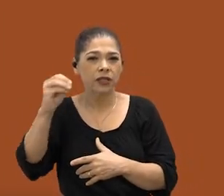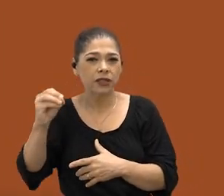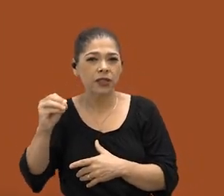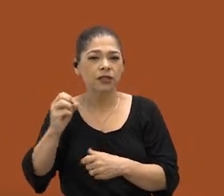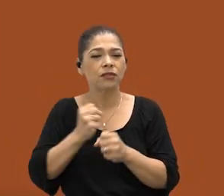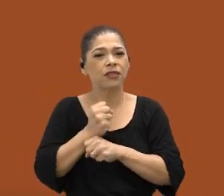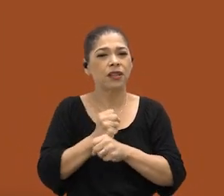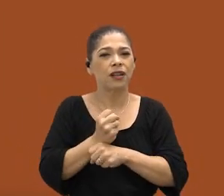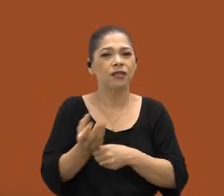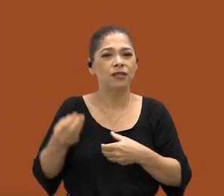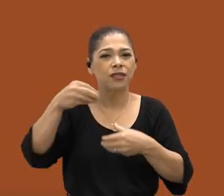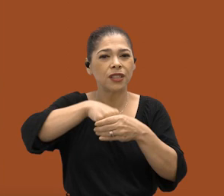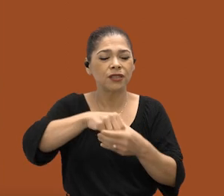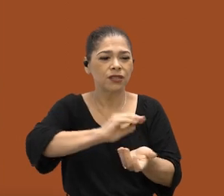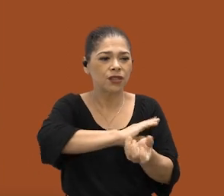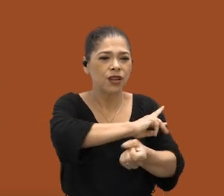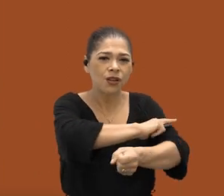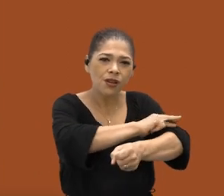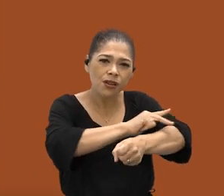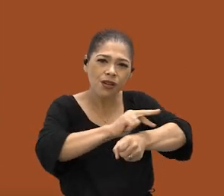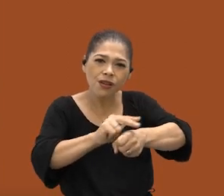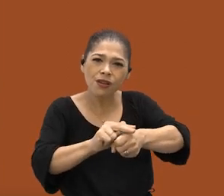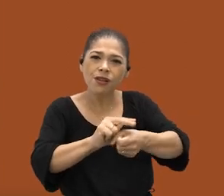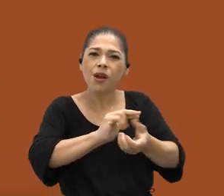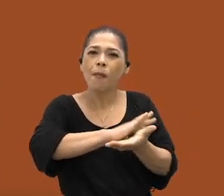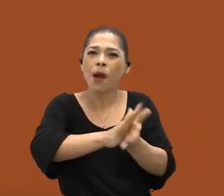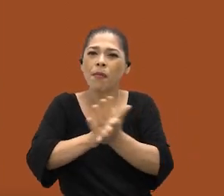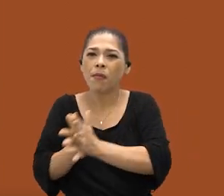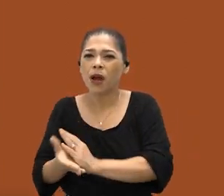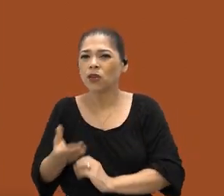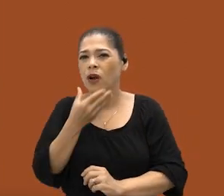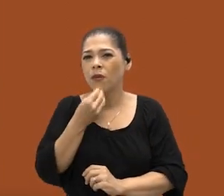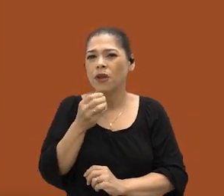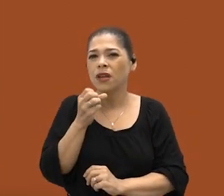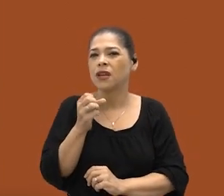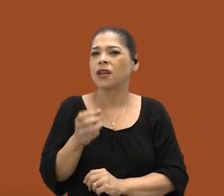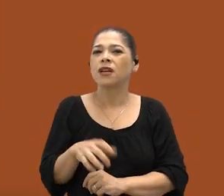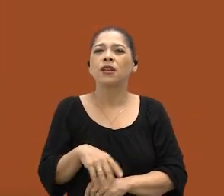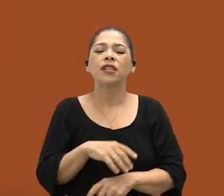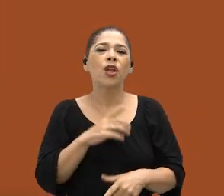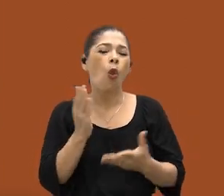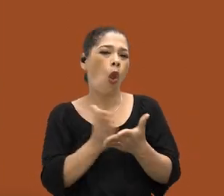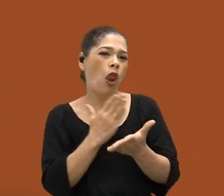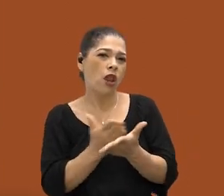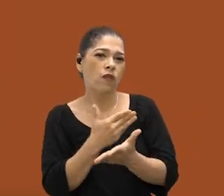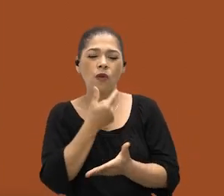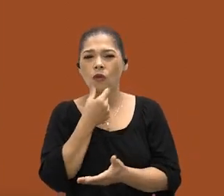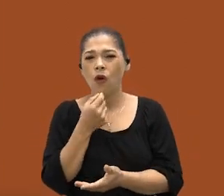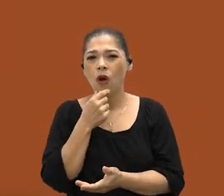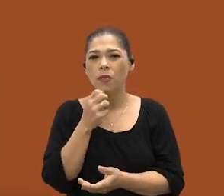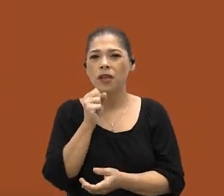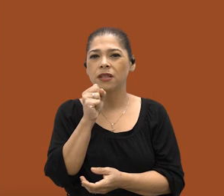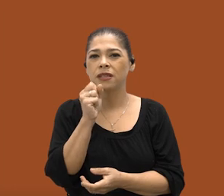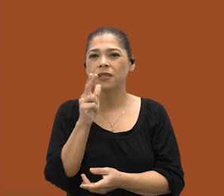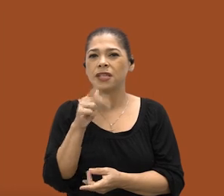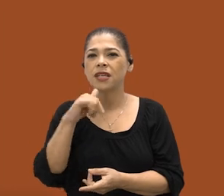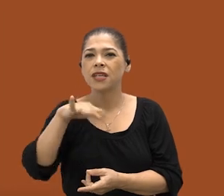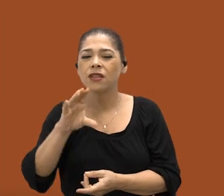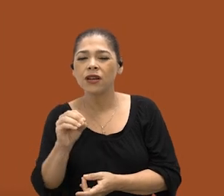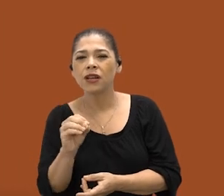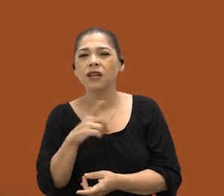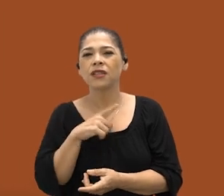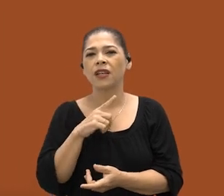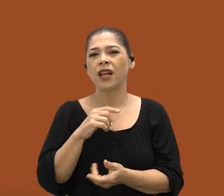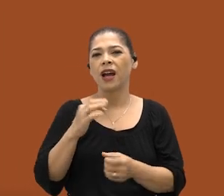aspectos de um racismo Eu gosto muito de um autor chamado Sidney Nogueira ele tem um livro chamado intolerância religiosa e que ele faz uma